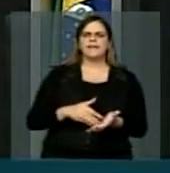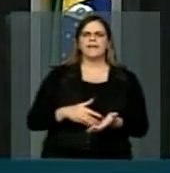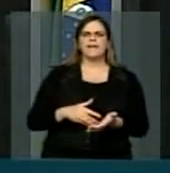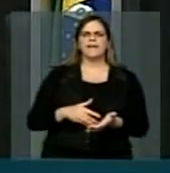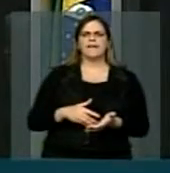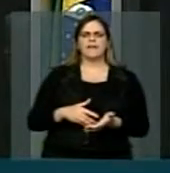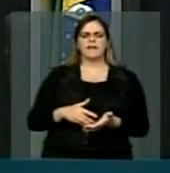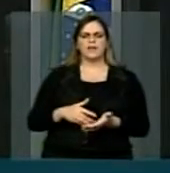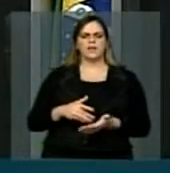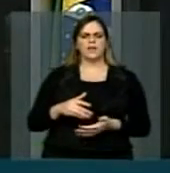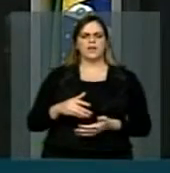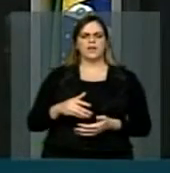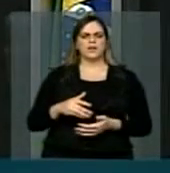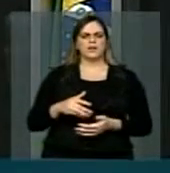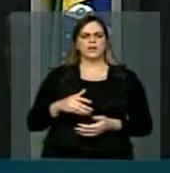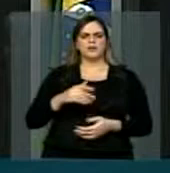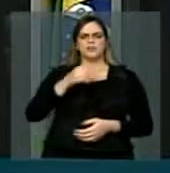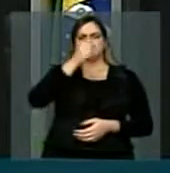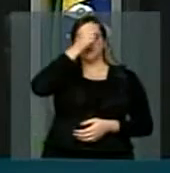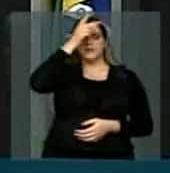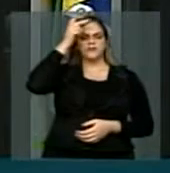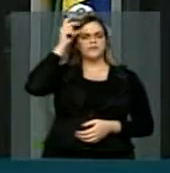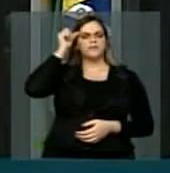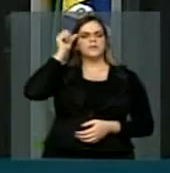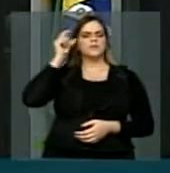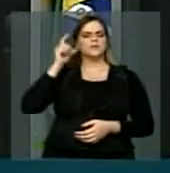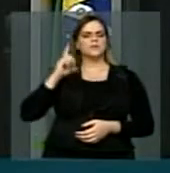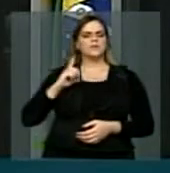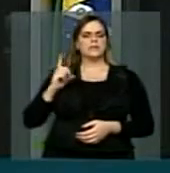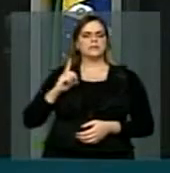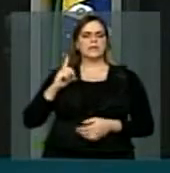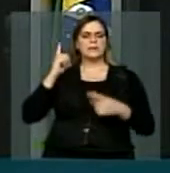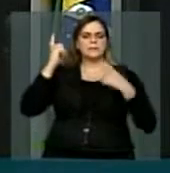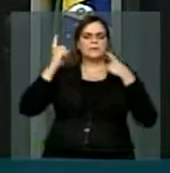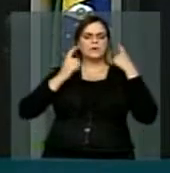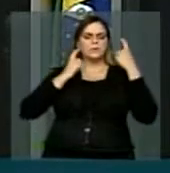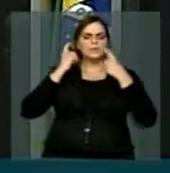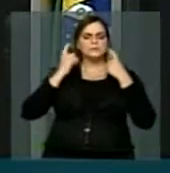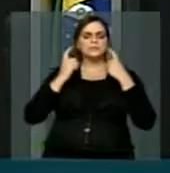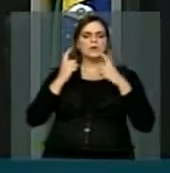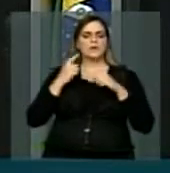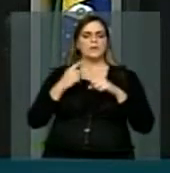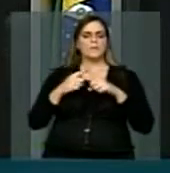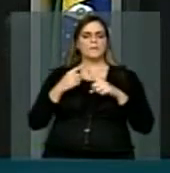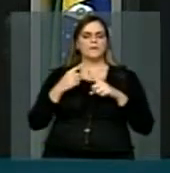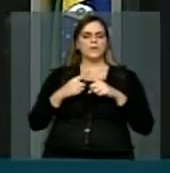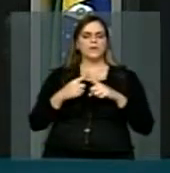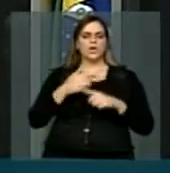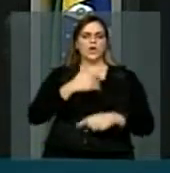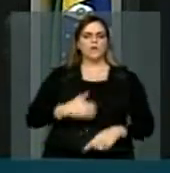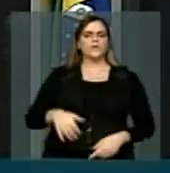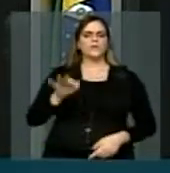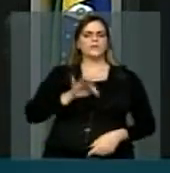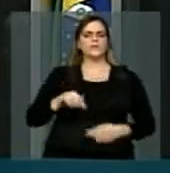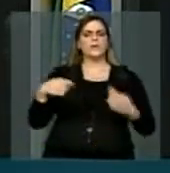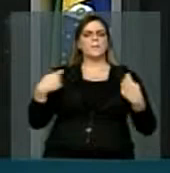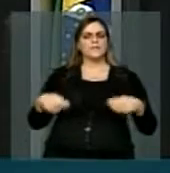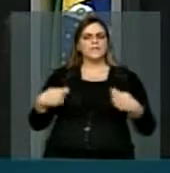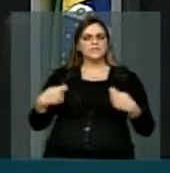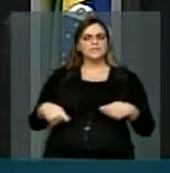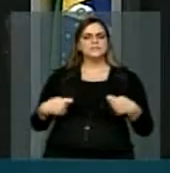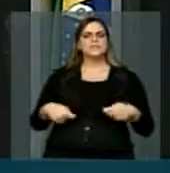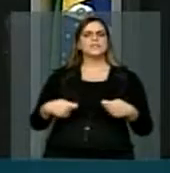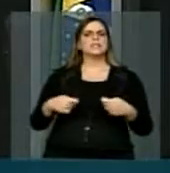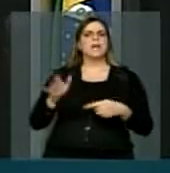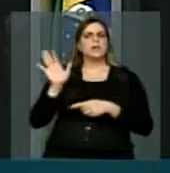prefeitos têm em poder ter, por parte do governo federal, uma atenção no